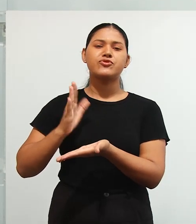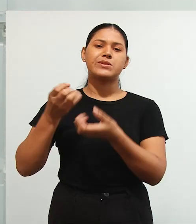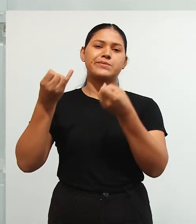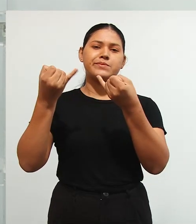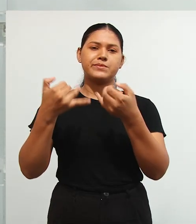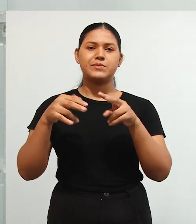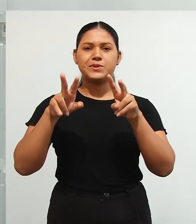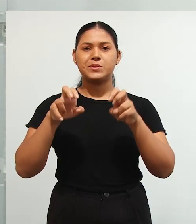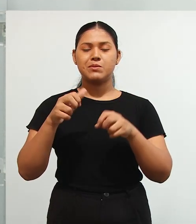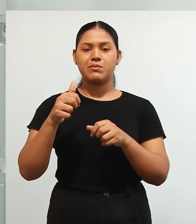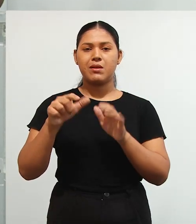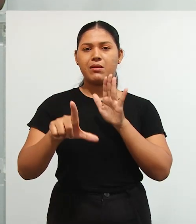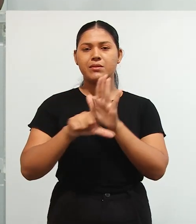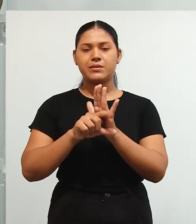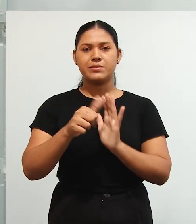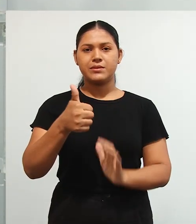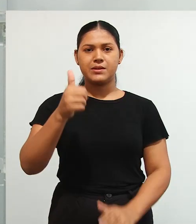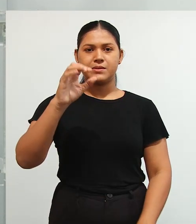10.639 de 2003.